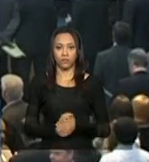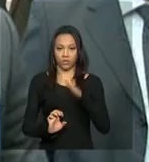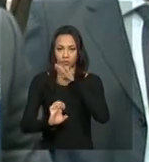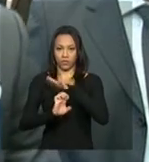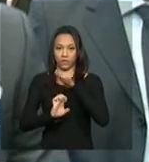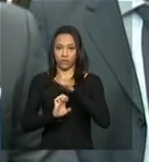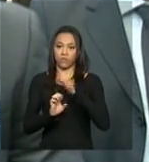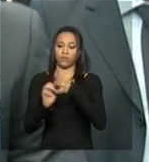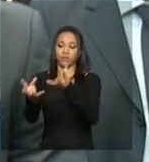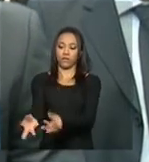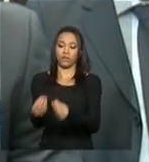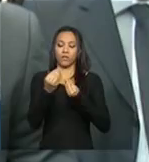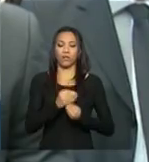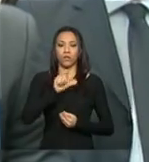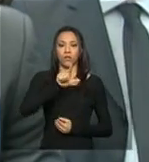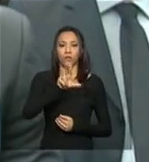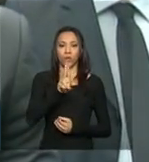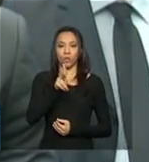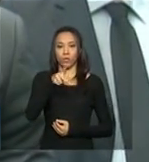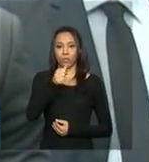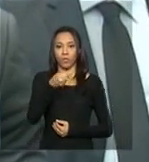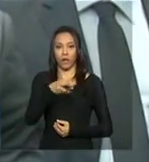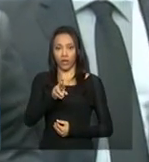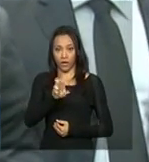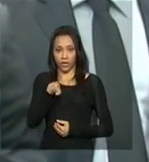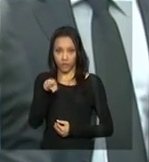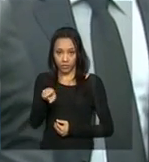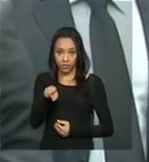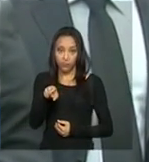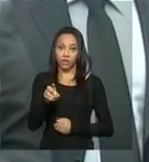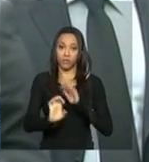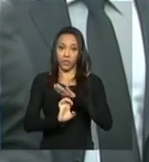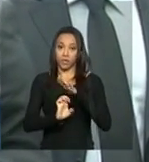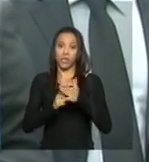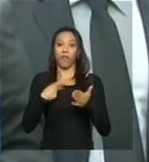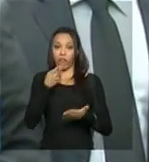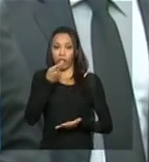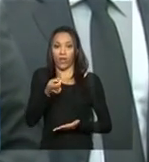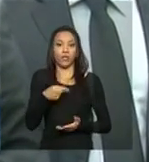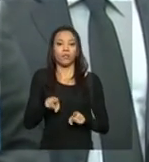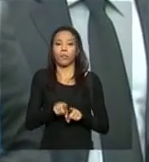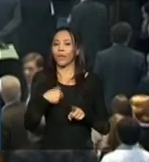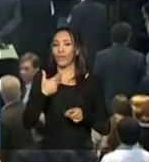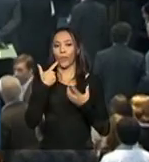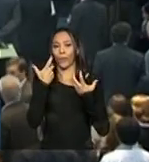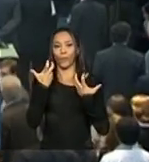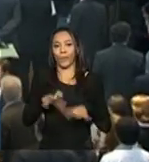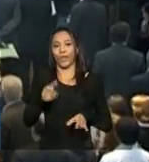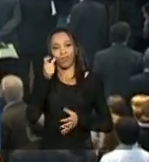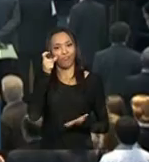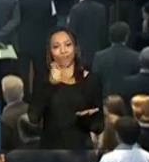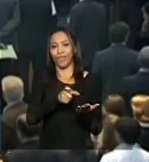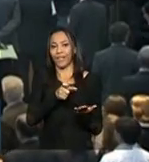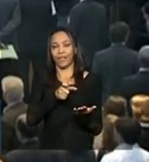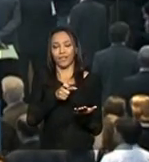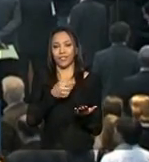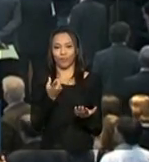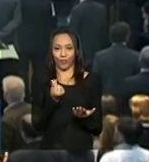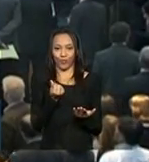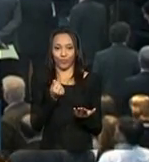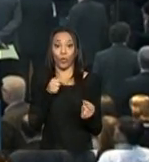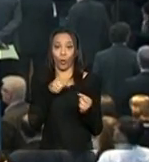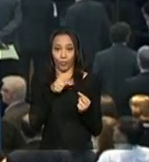Proposta entregue pela Alupar Investimento S.A., representado pela corretora Fator, declara que não possui interesse em apresentar a proposta financeira